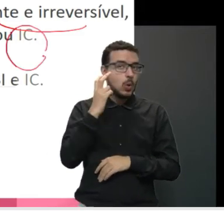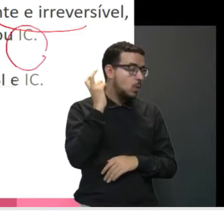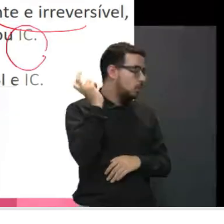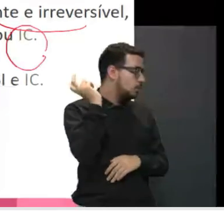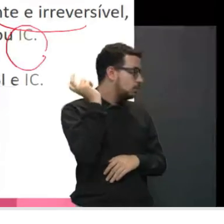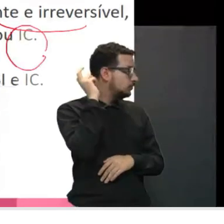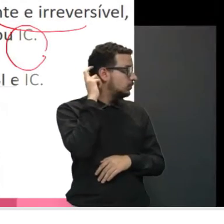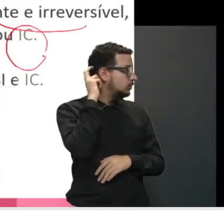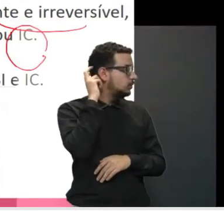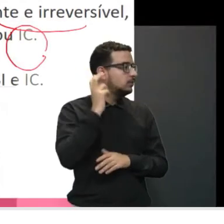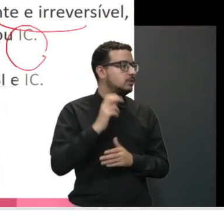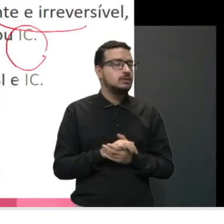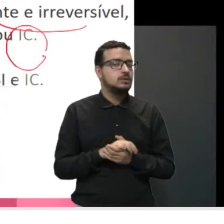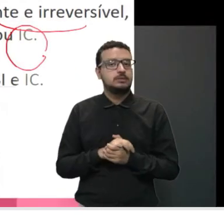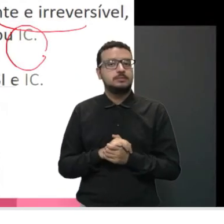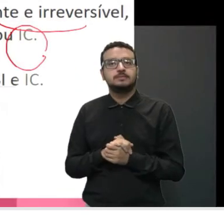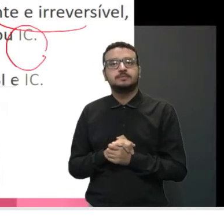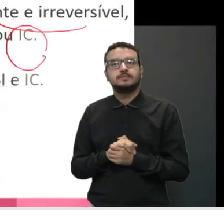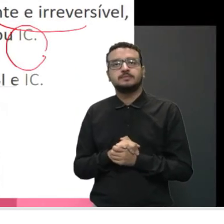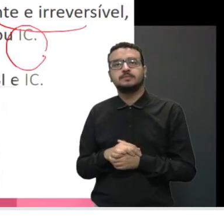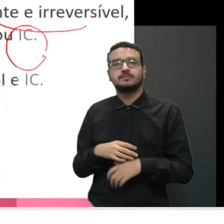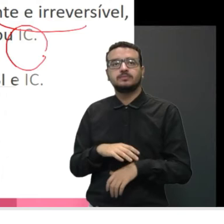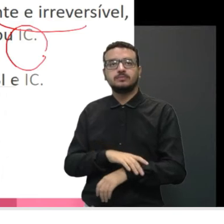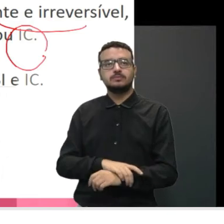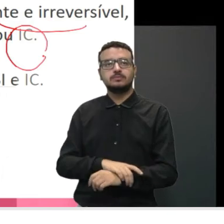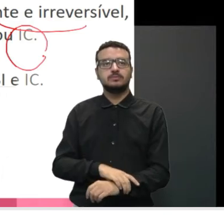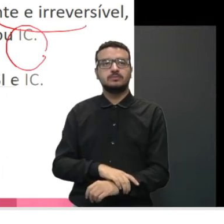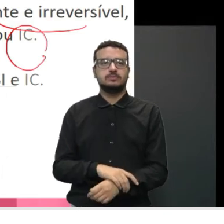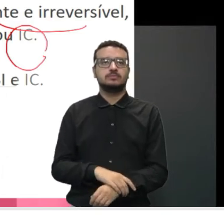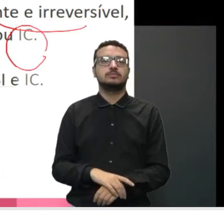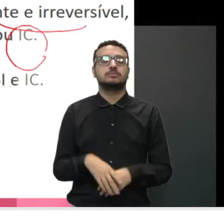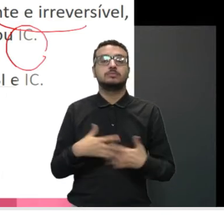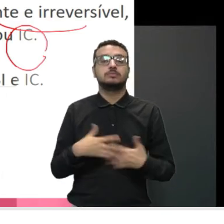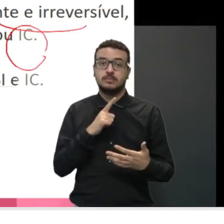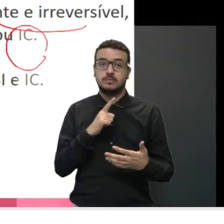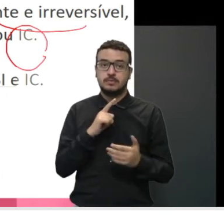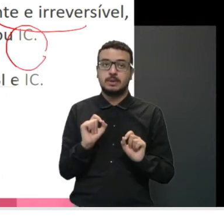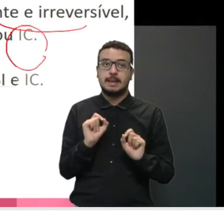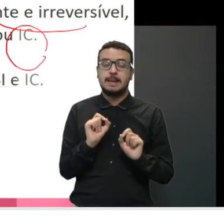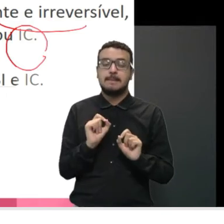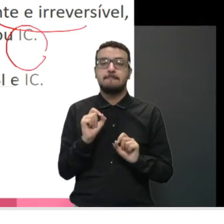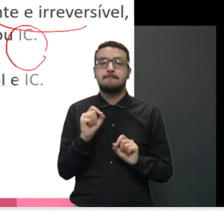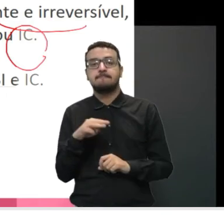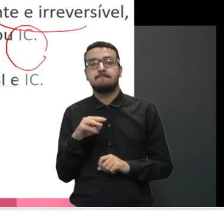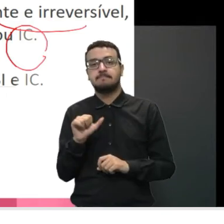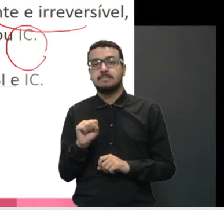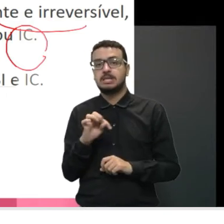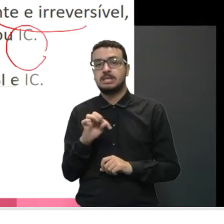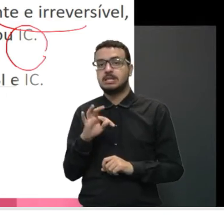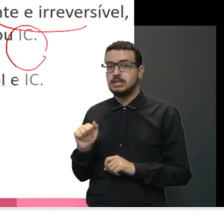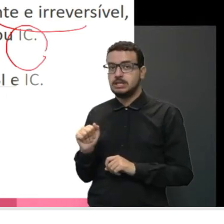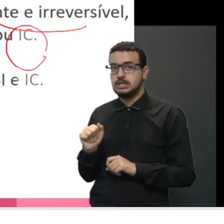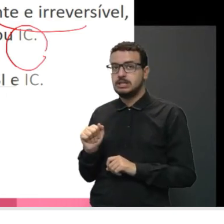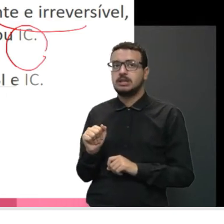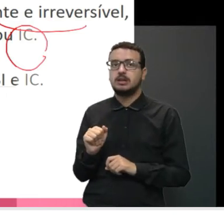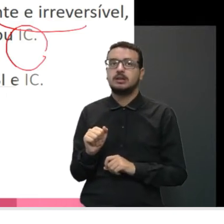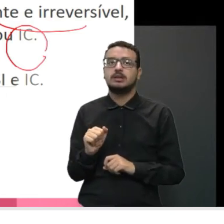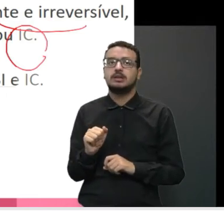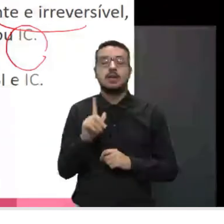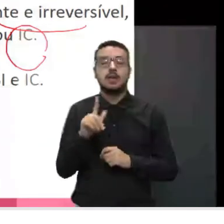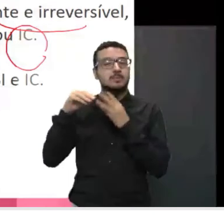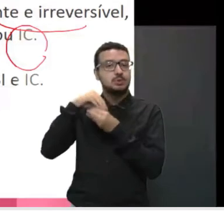local. Aí nós temos a perda auditiva mista, né, que pode acometer a orelha externa ou a média e